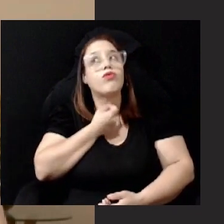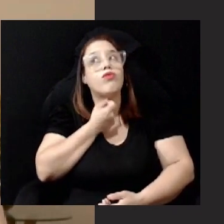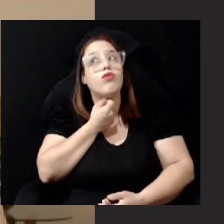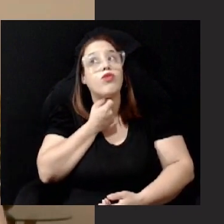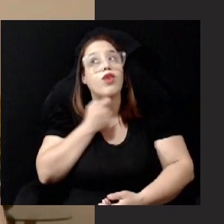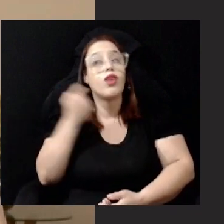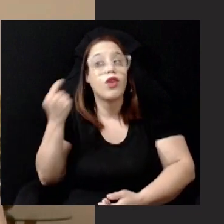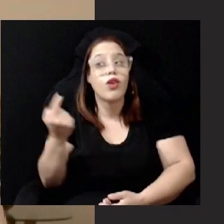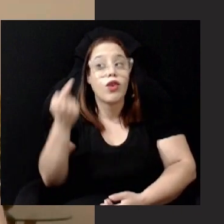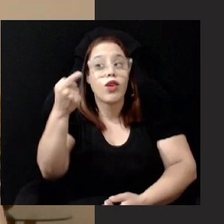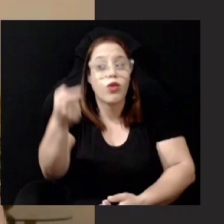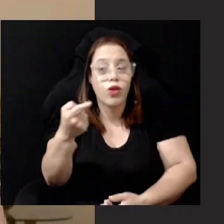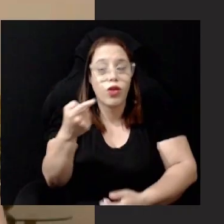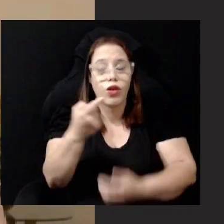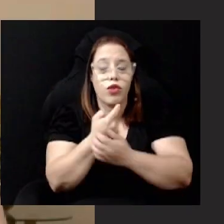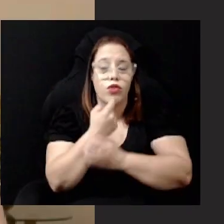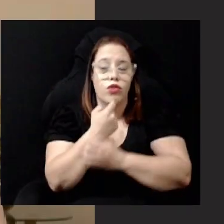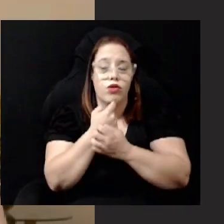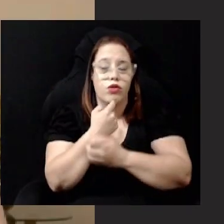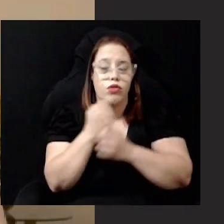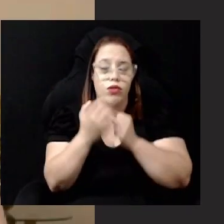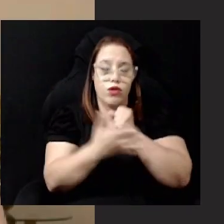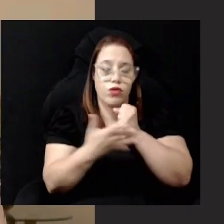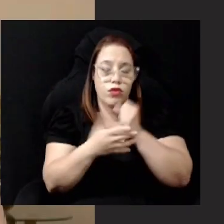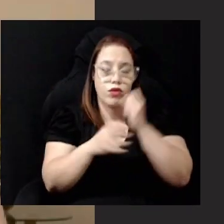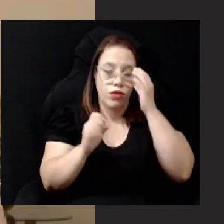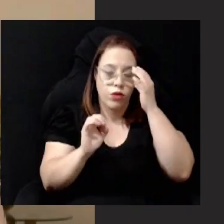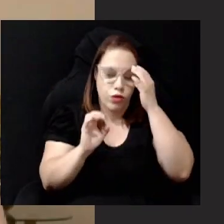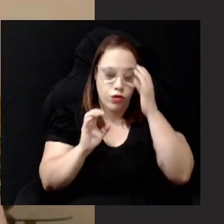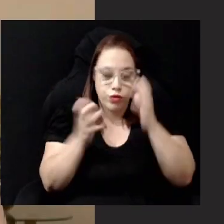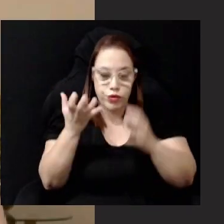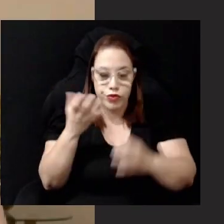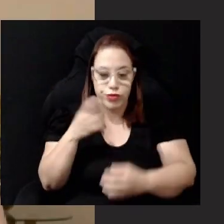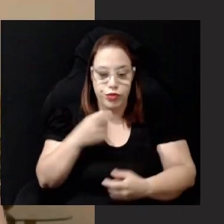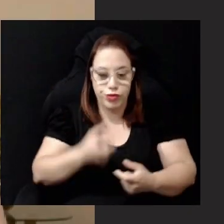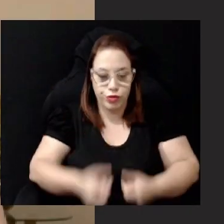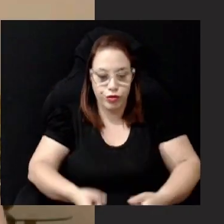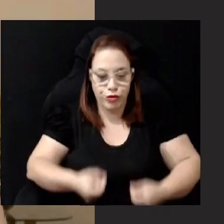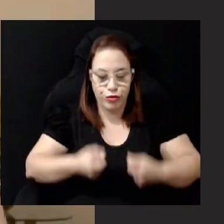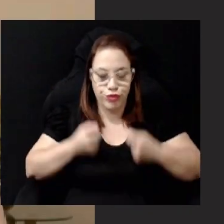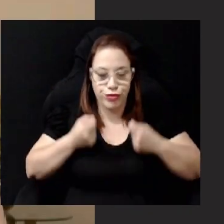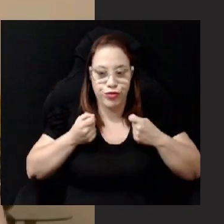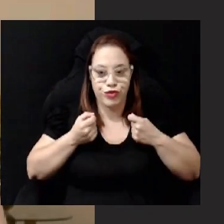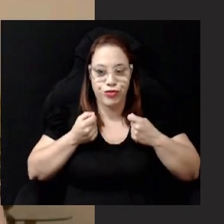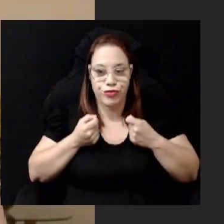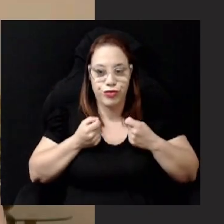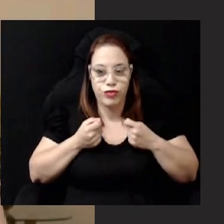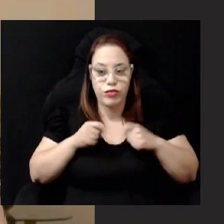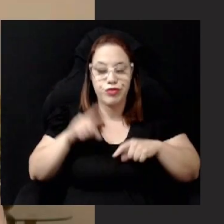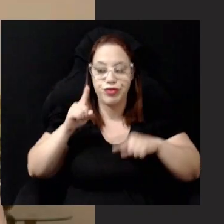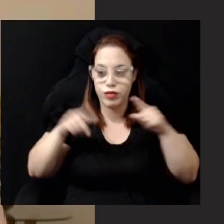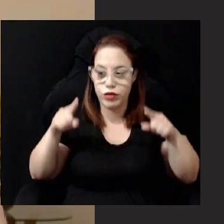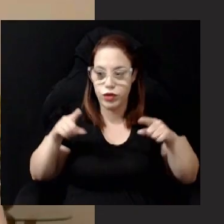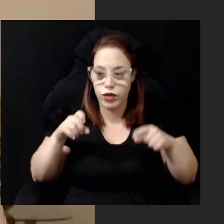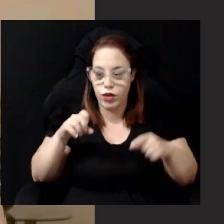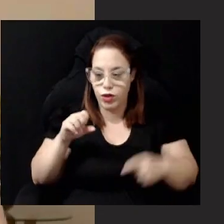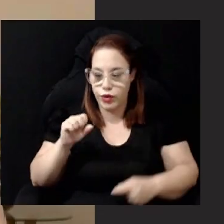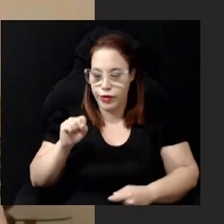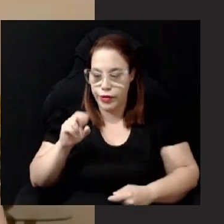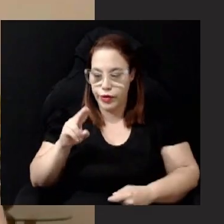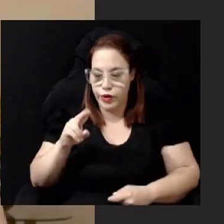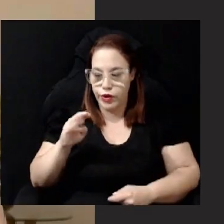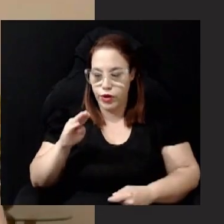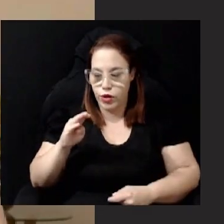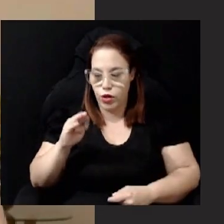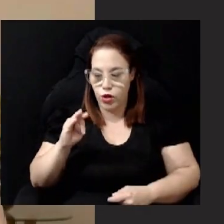fatores externos bem estabelecidos que causem o câncer ósseo. Existem vários subtipos, né? Então, quando a gente está falando